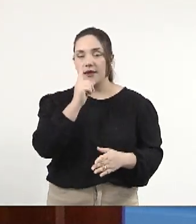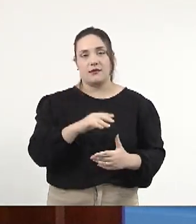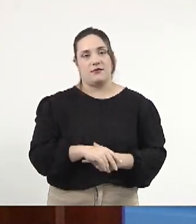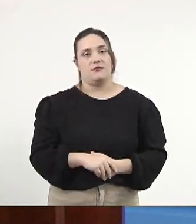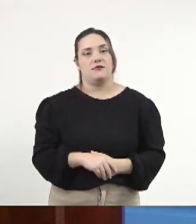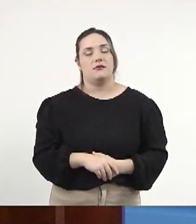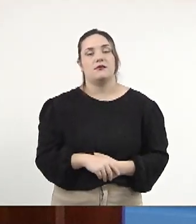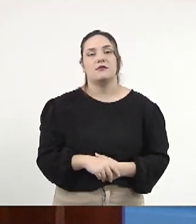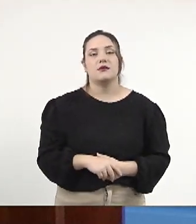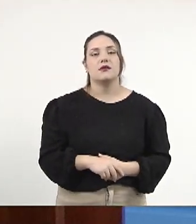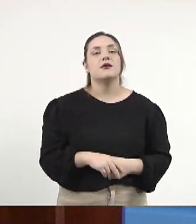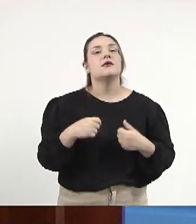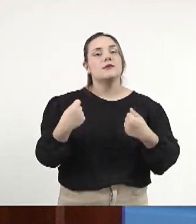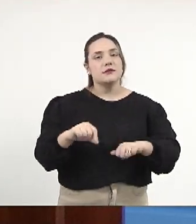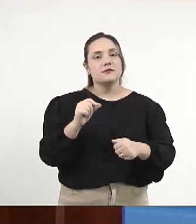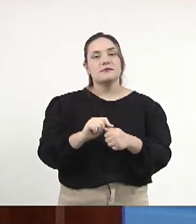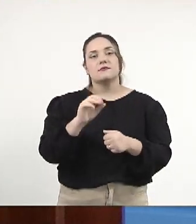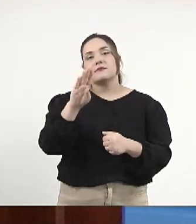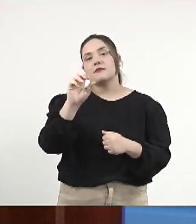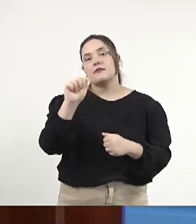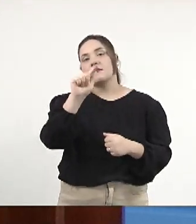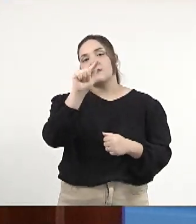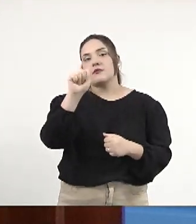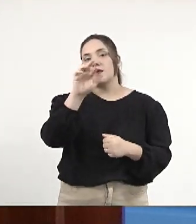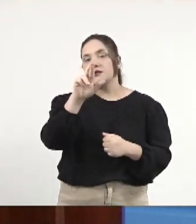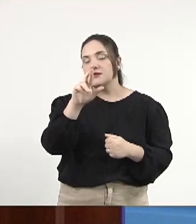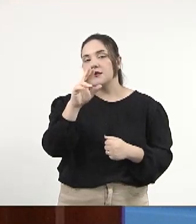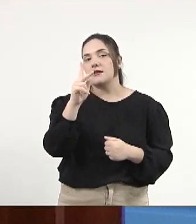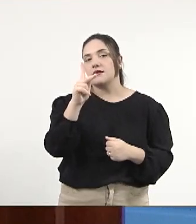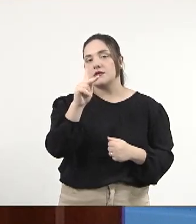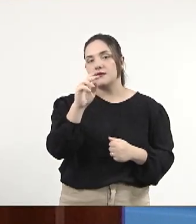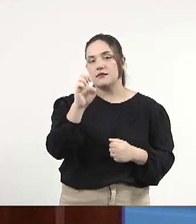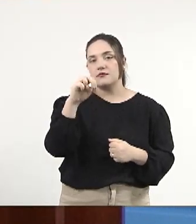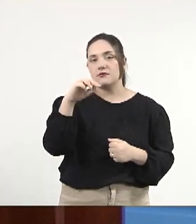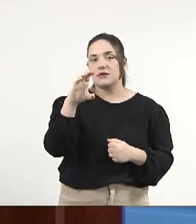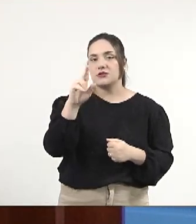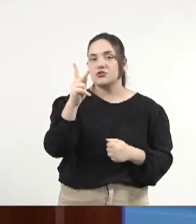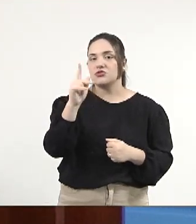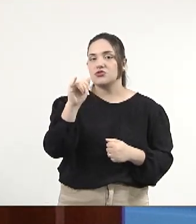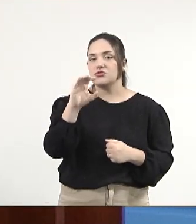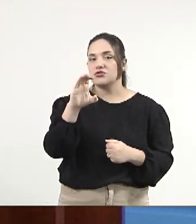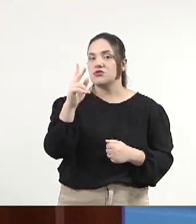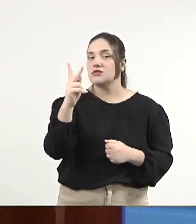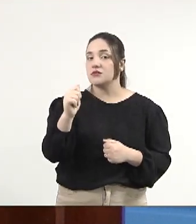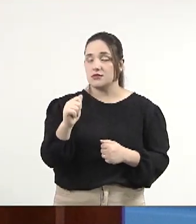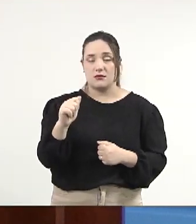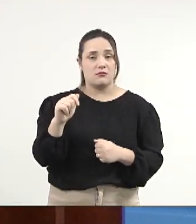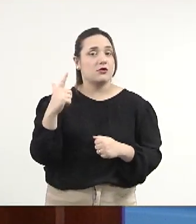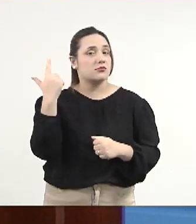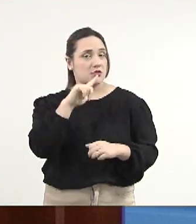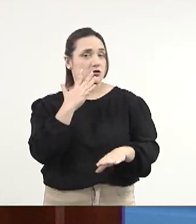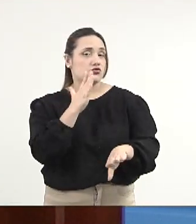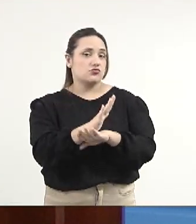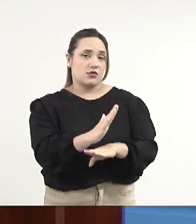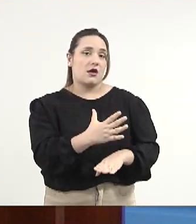fazer bazar da Pichincha, etc., para poder atender a necessidade das suas crianças.